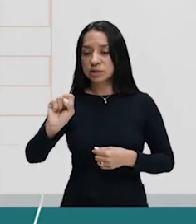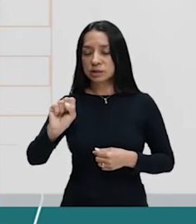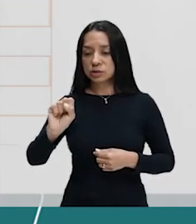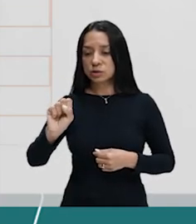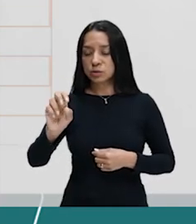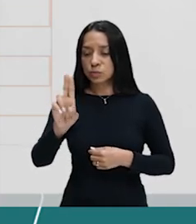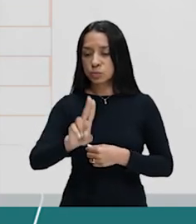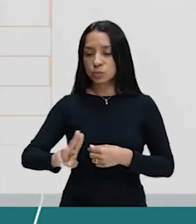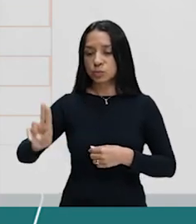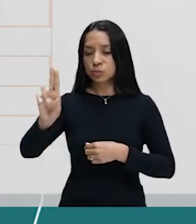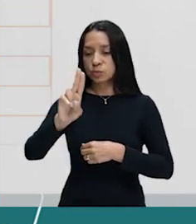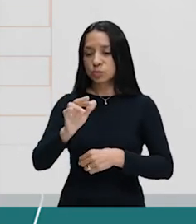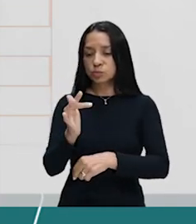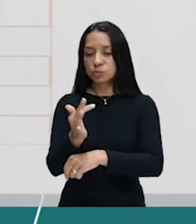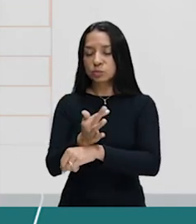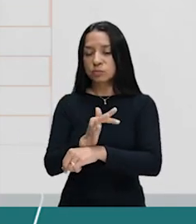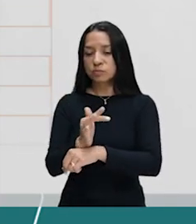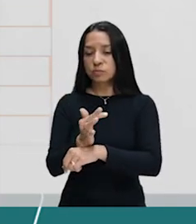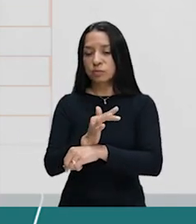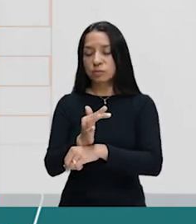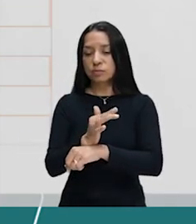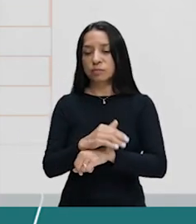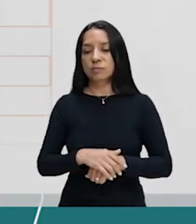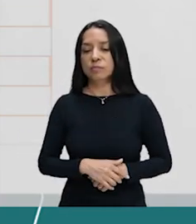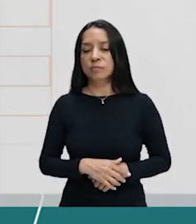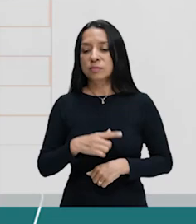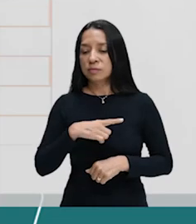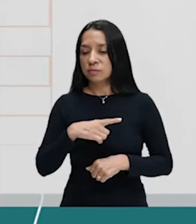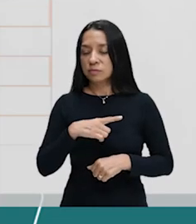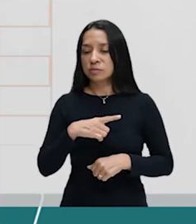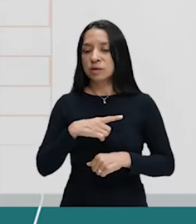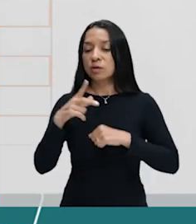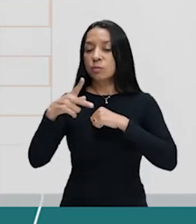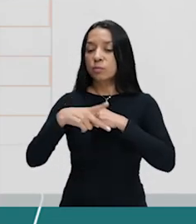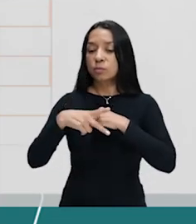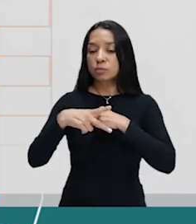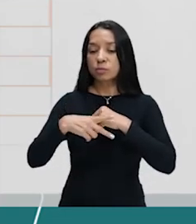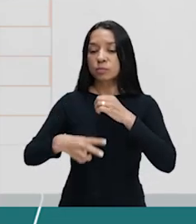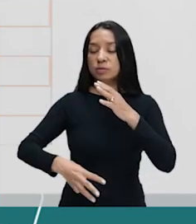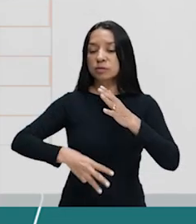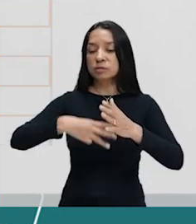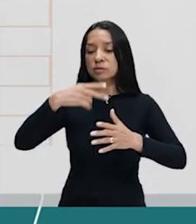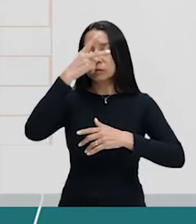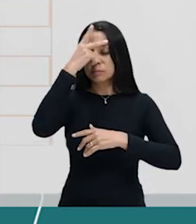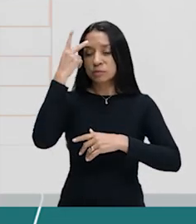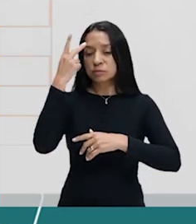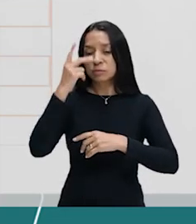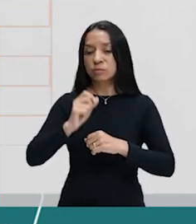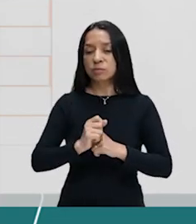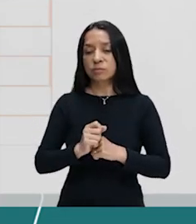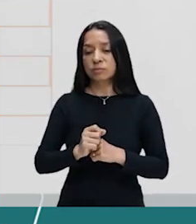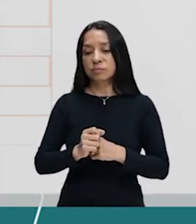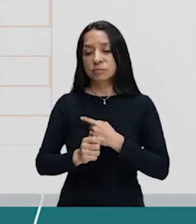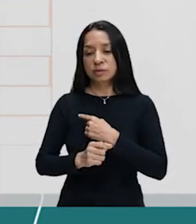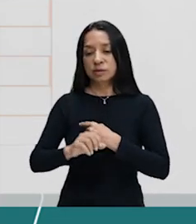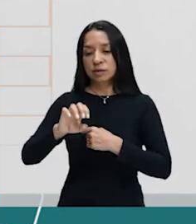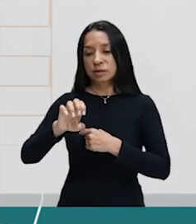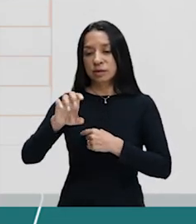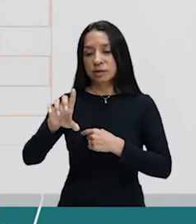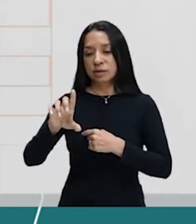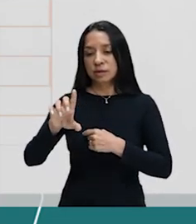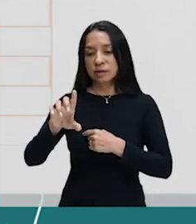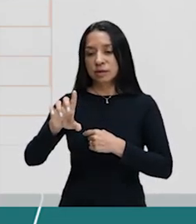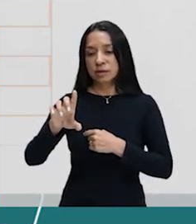Na terceira pessoa do discurso, eu tenho o pronome él ou ella, tá? De acordo